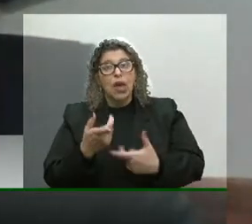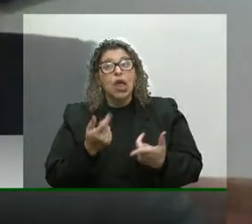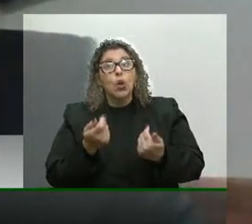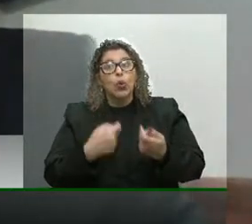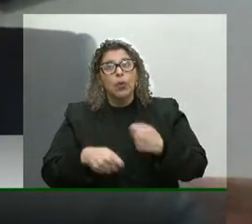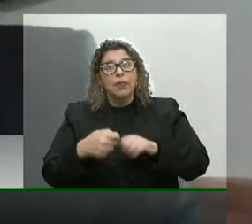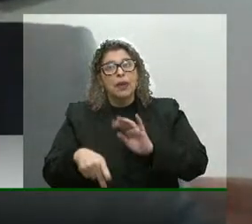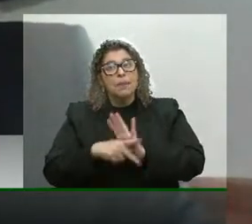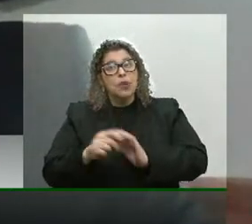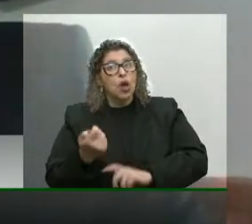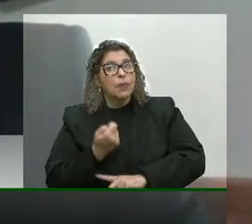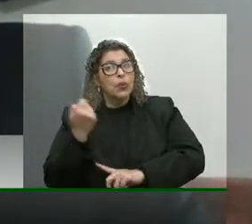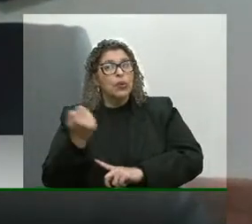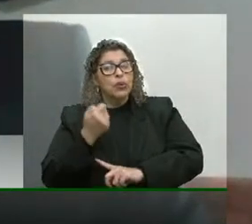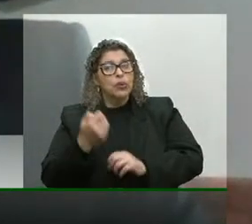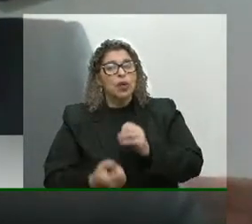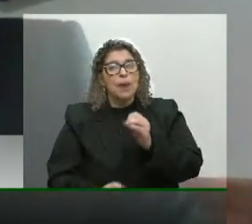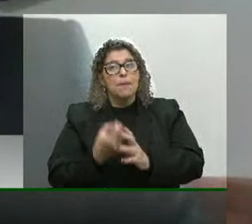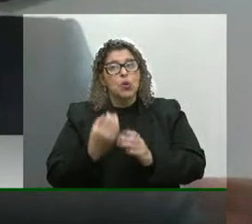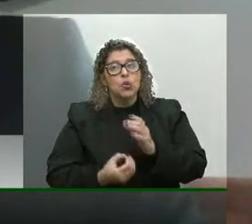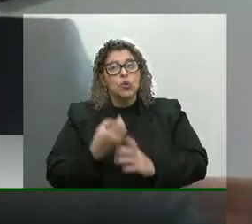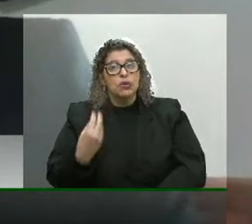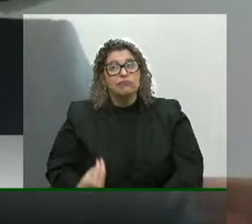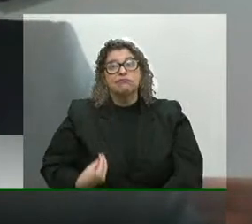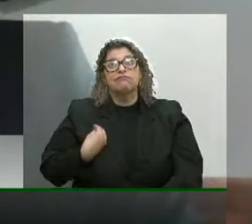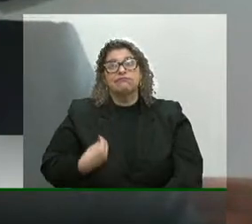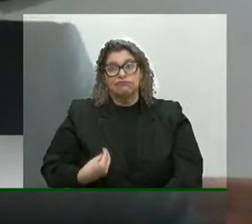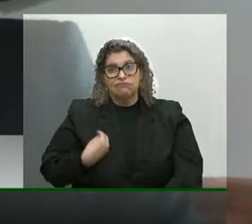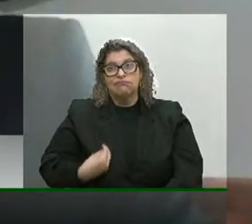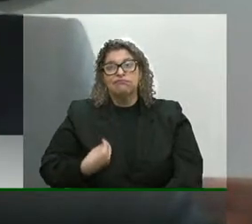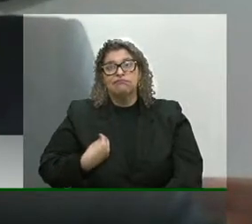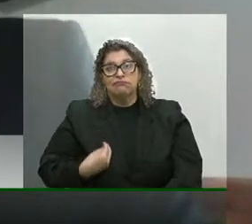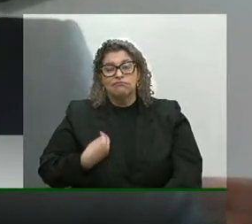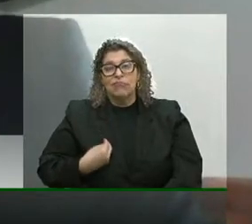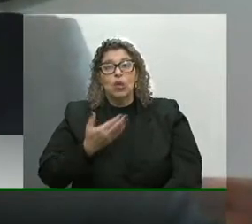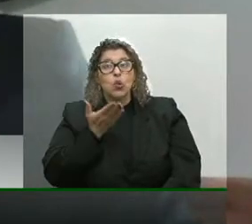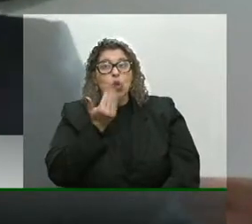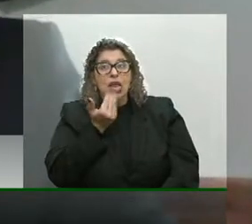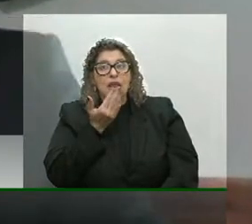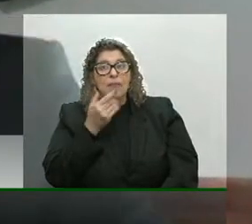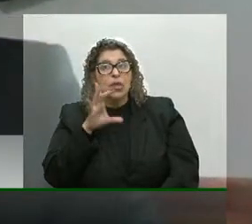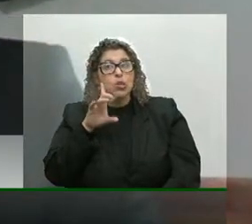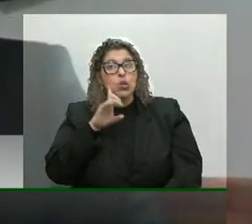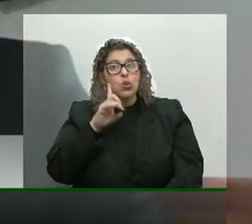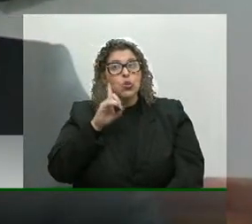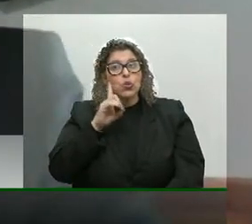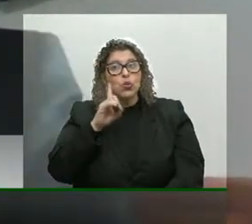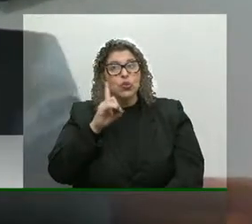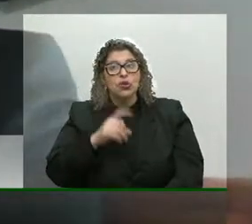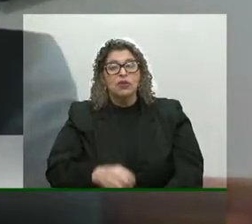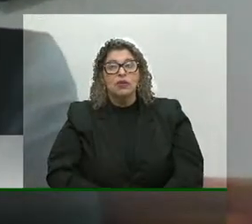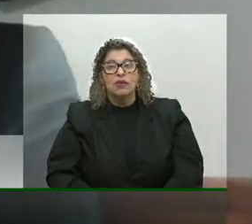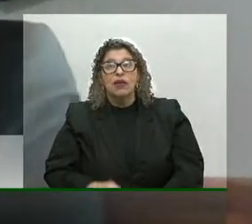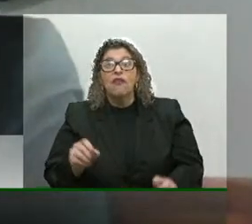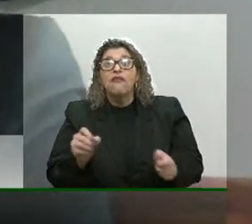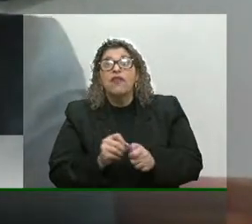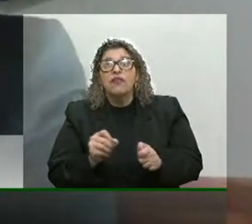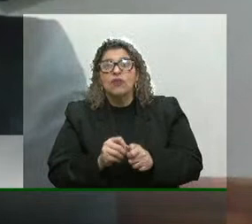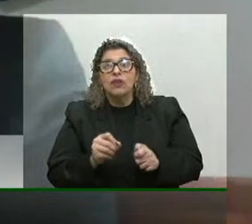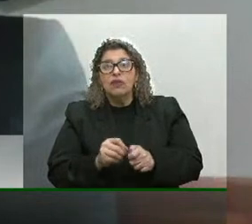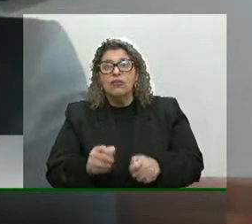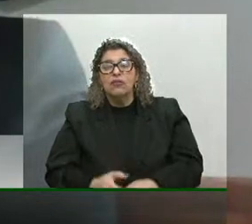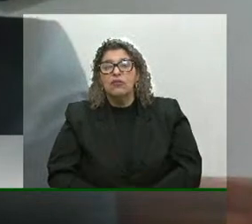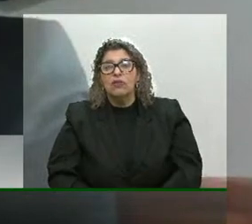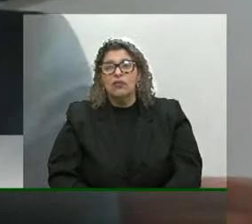Sul, além de produzir o que é essencial para a vida, que é o alimento de cada dia. Estava ali também, senhoras e